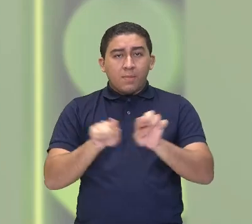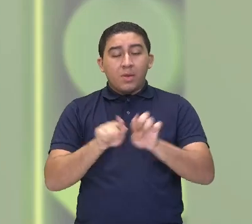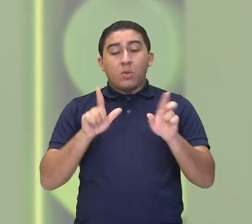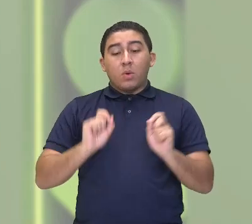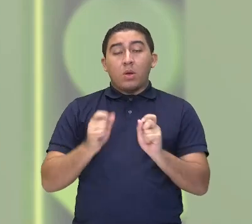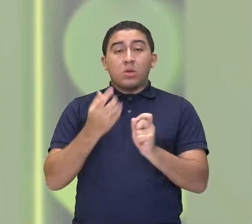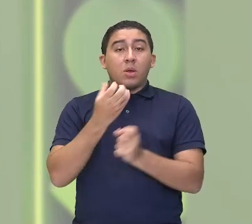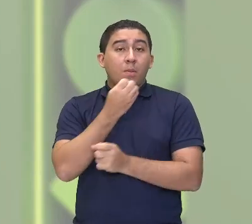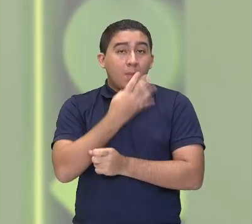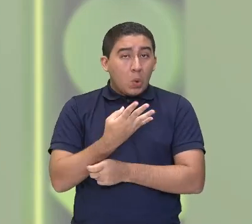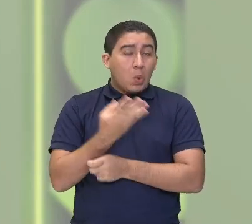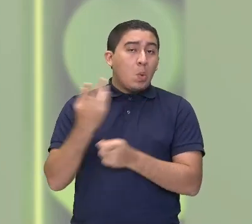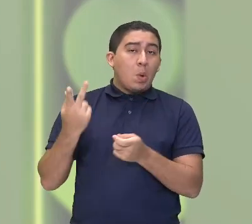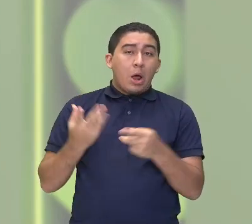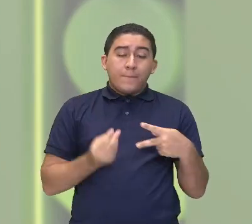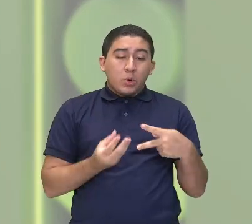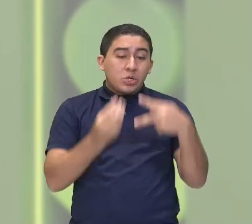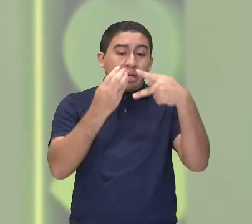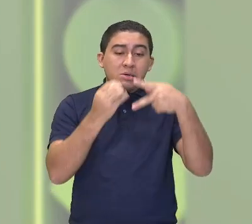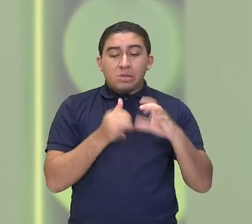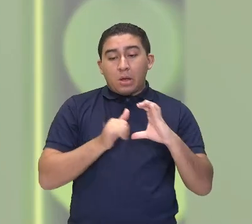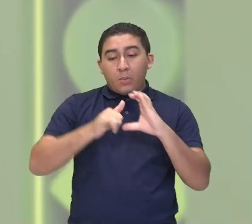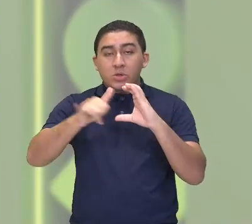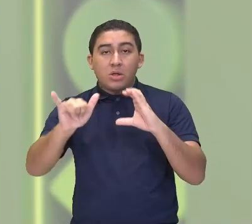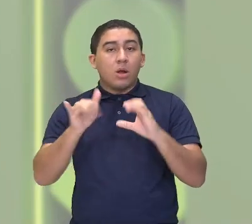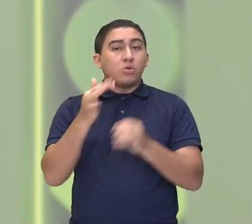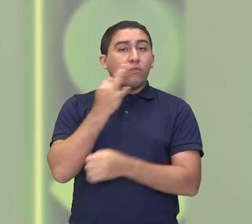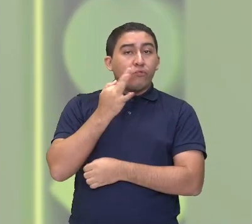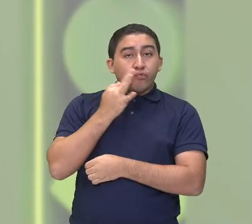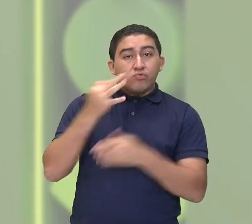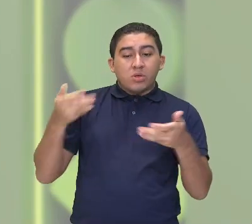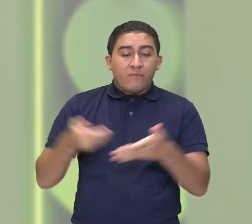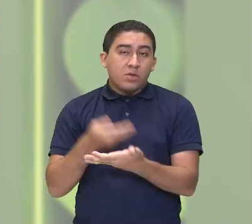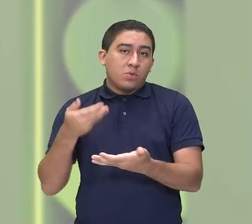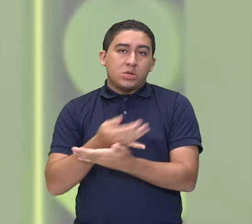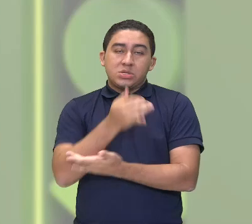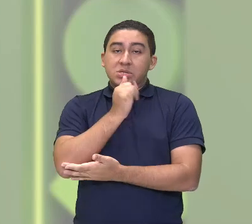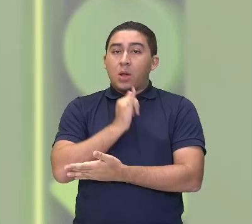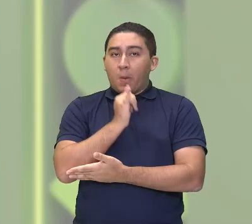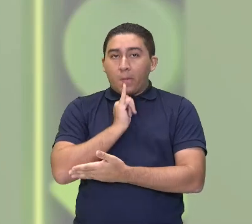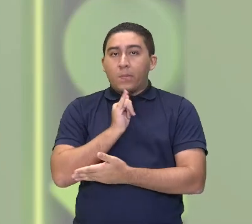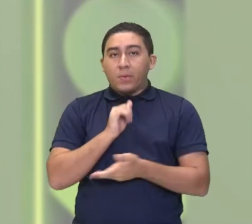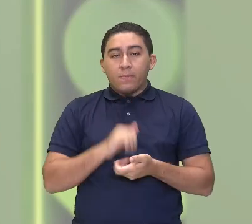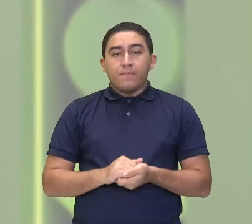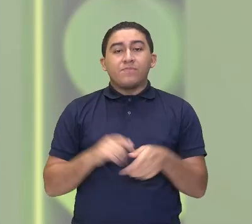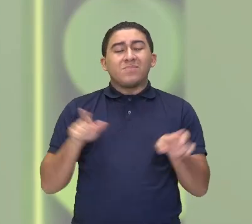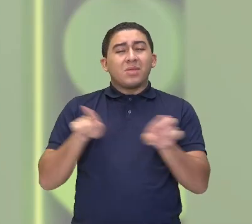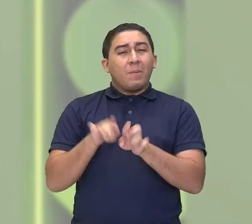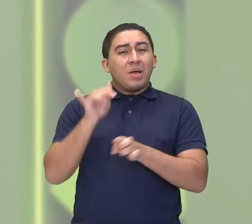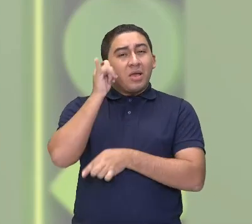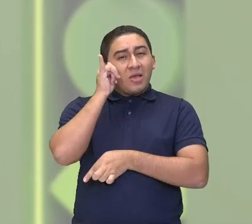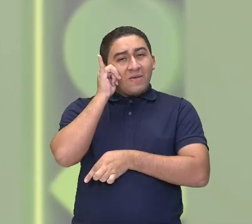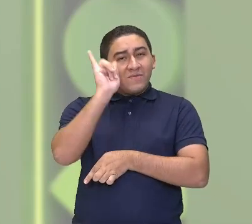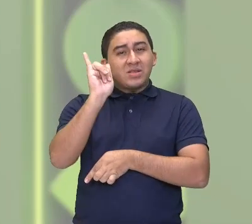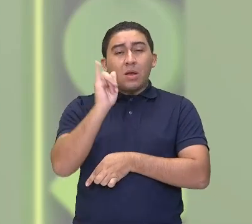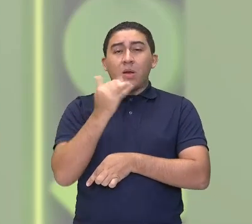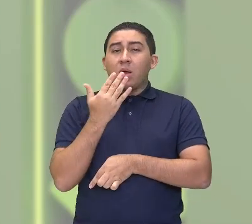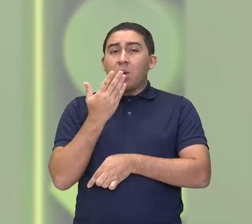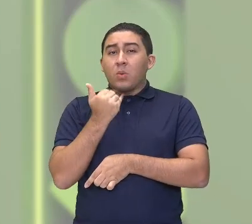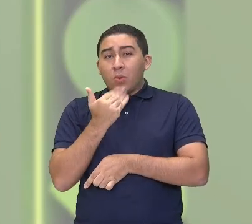em proteínas, carboidratos, né, frutas, verduras, por exemplo, evitar ali aqueles alimentos